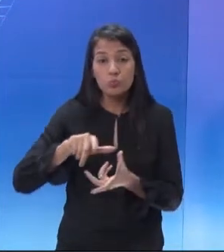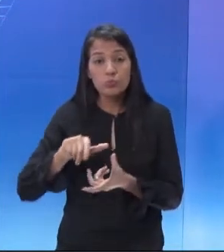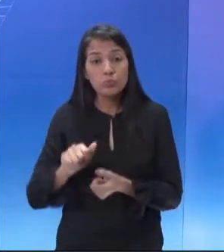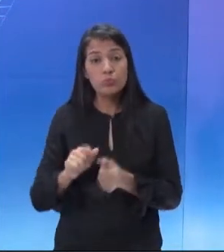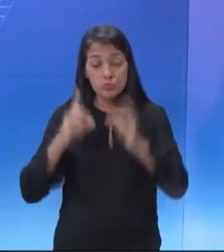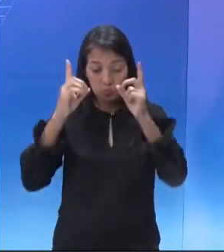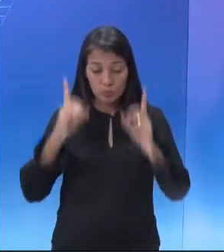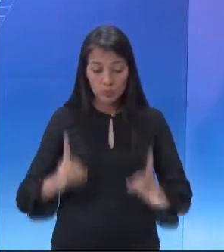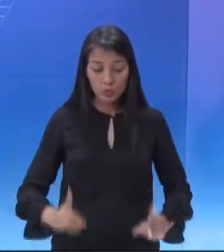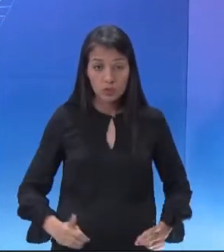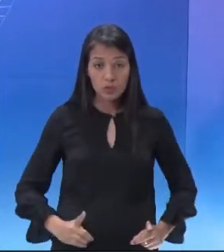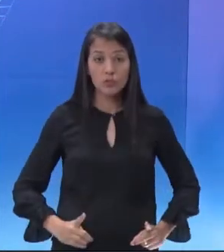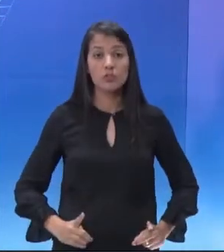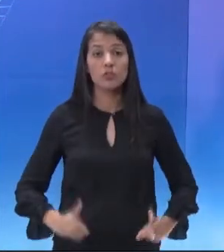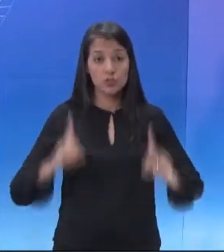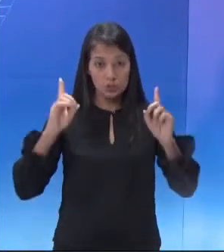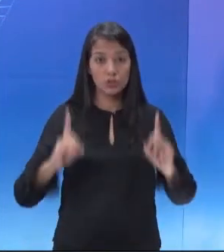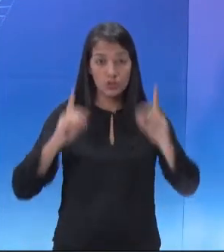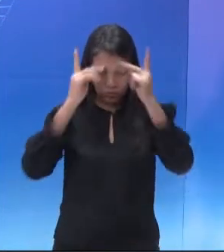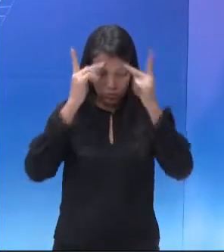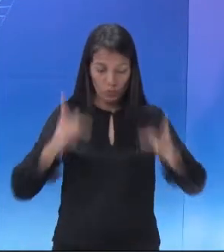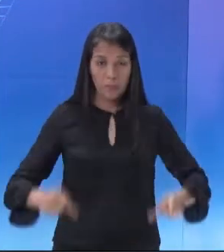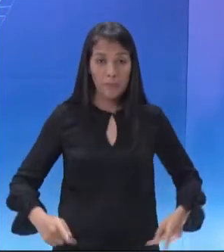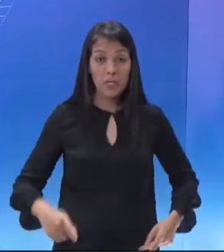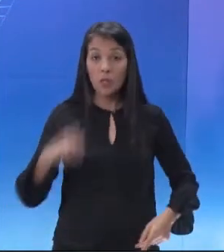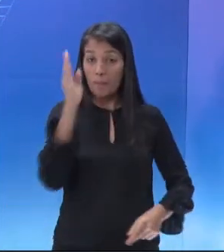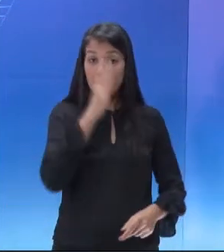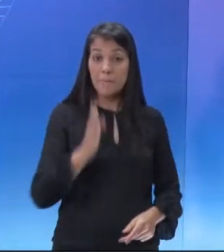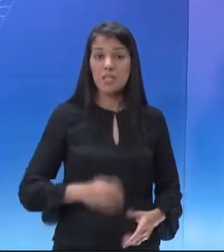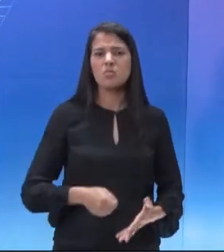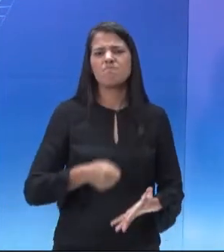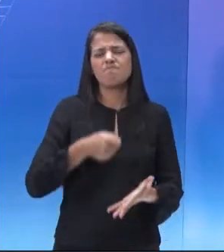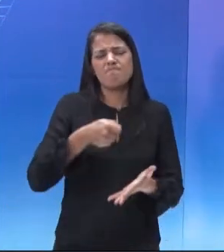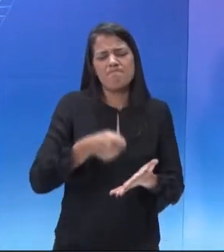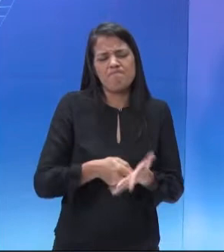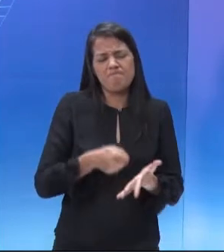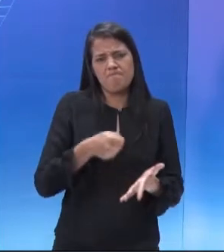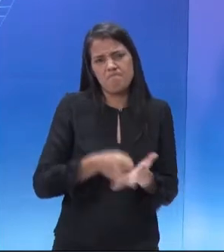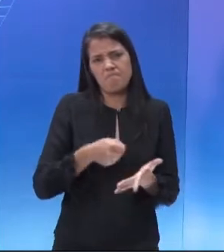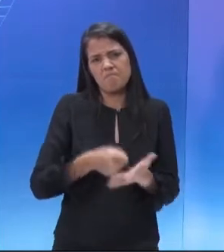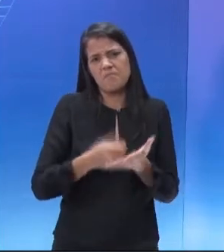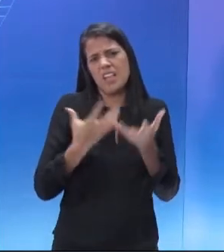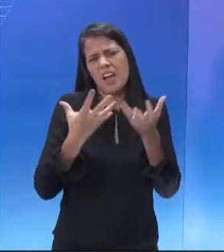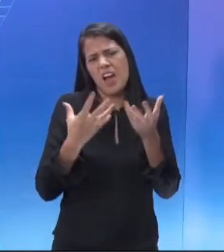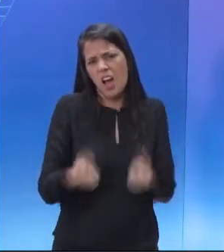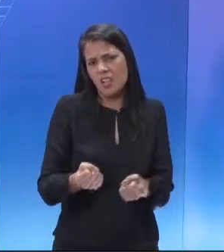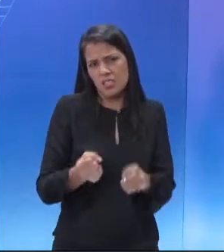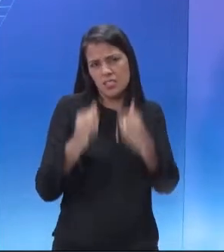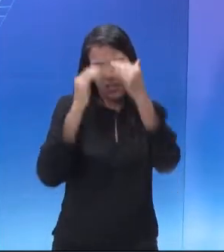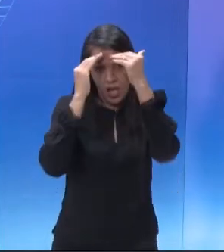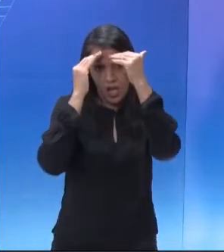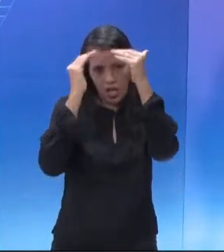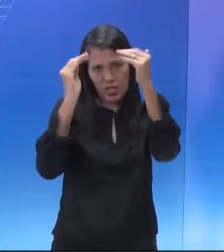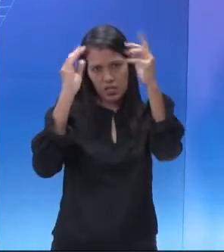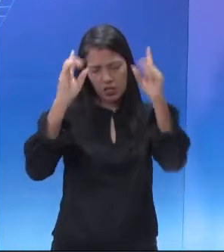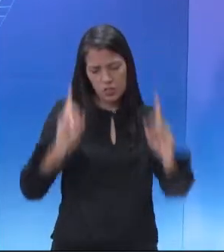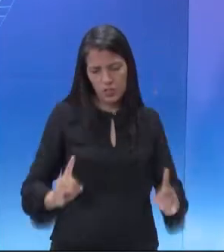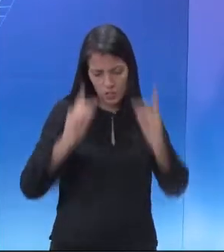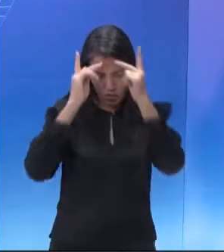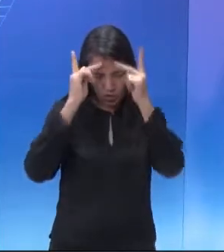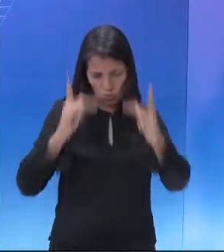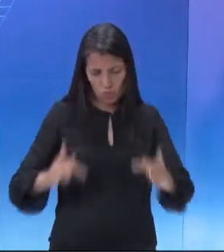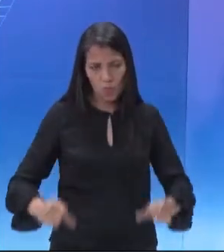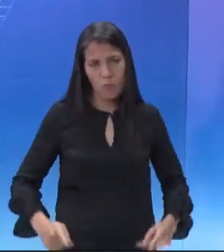o Estado brasileiro é obrigado a respeitar os direitos humanos por uma convenção internacional. É por isso que o